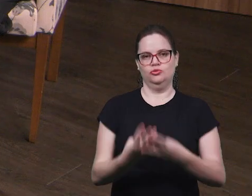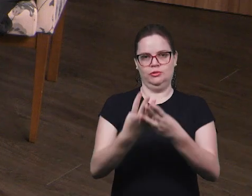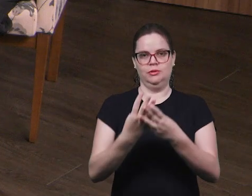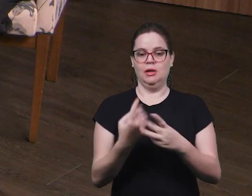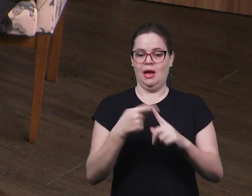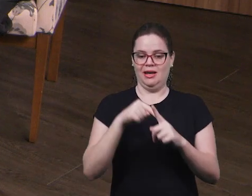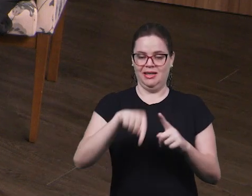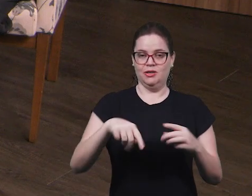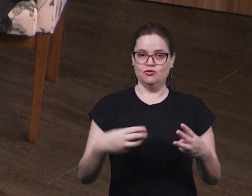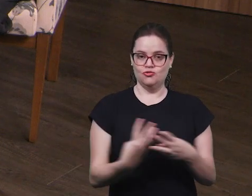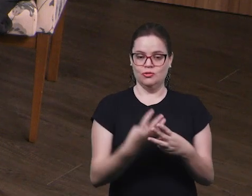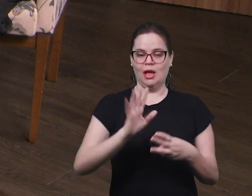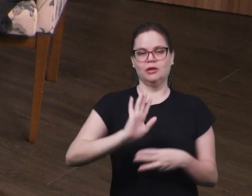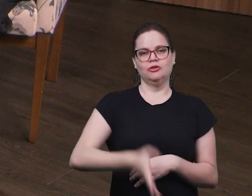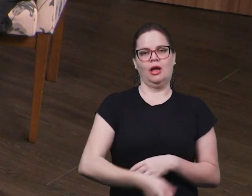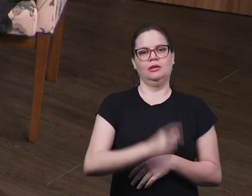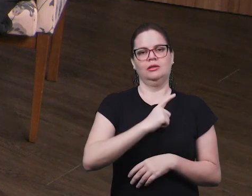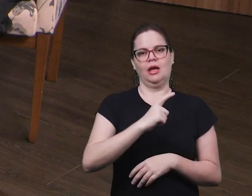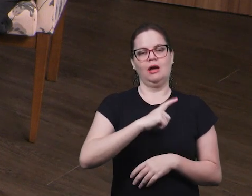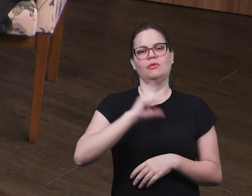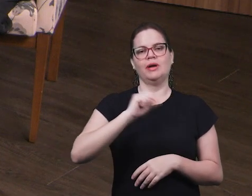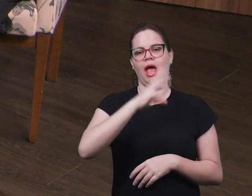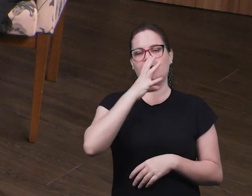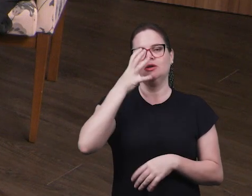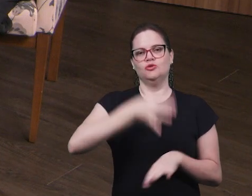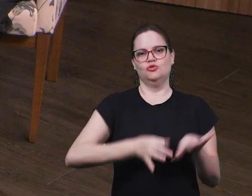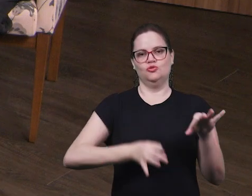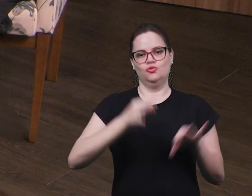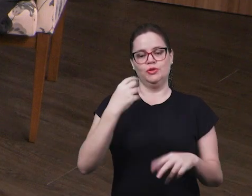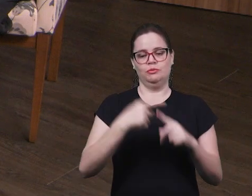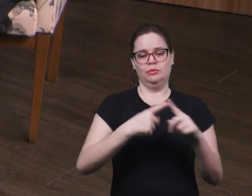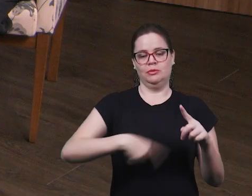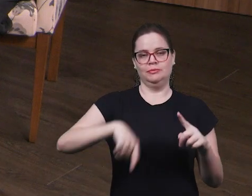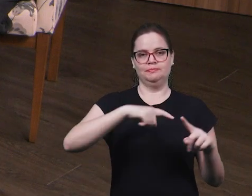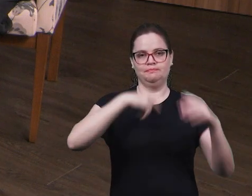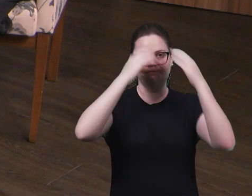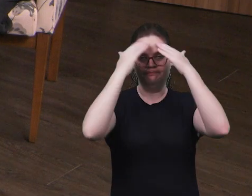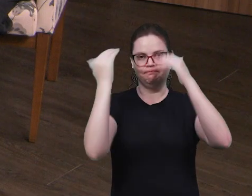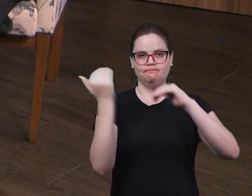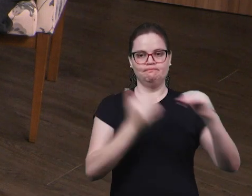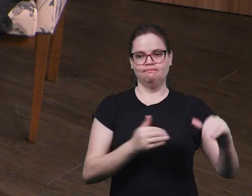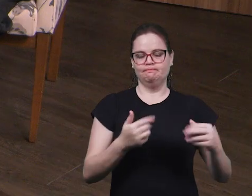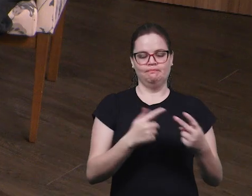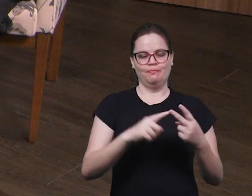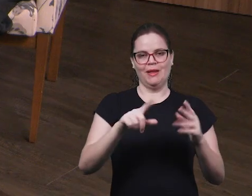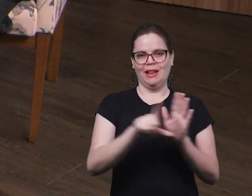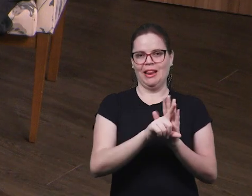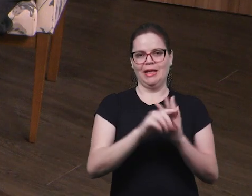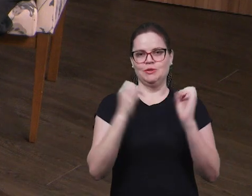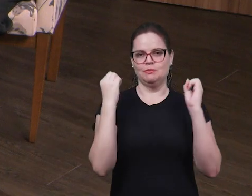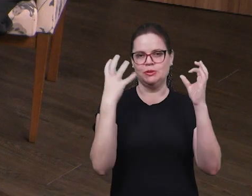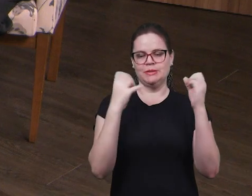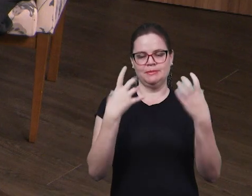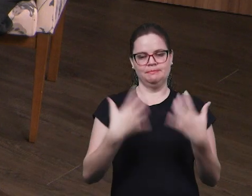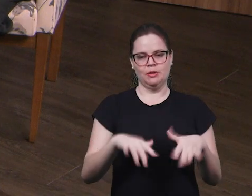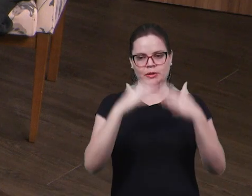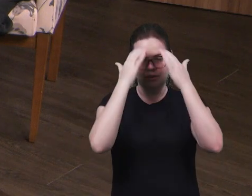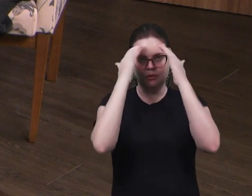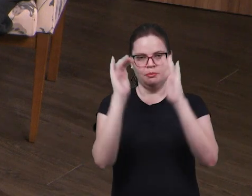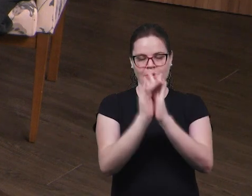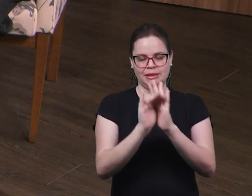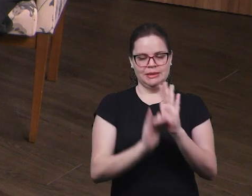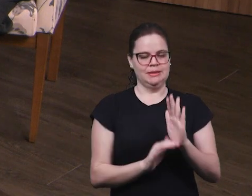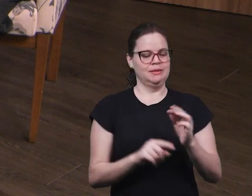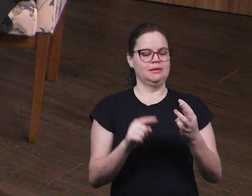sua desobediência, pela sua desatenção à lei do Senhor, os mandamentos do Senhor, estava se